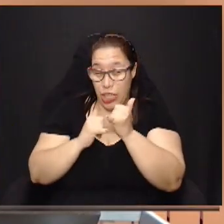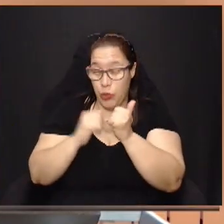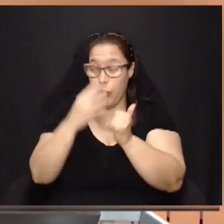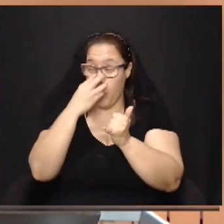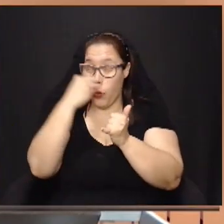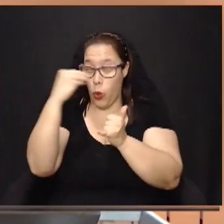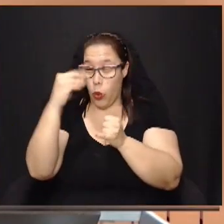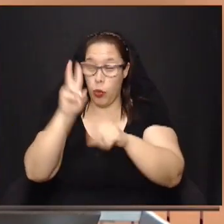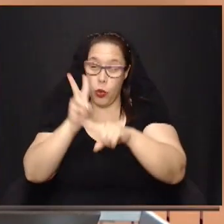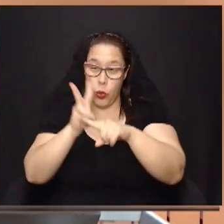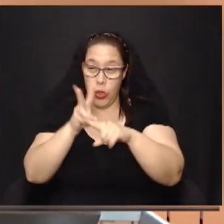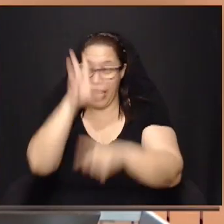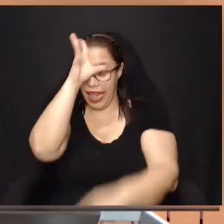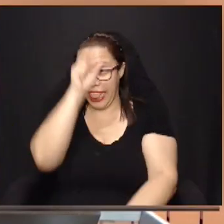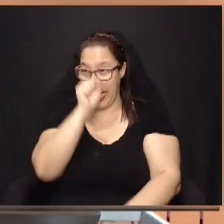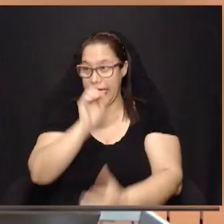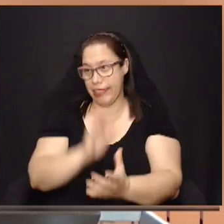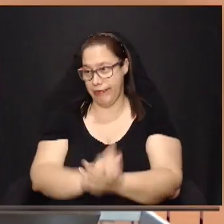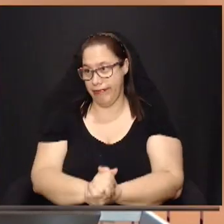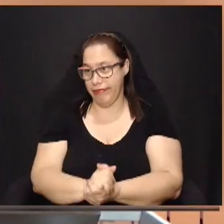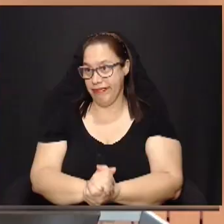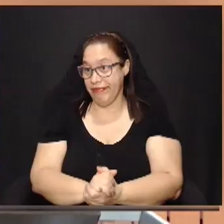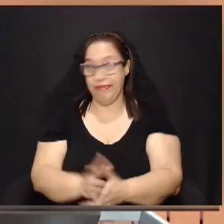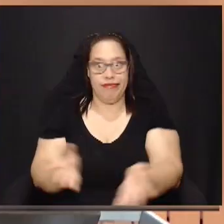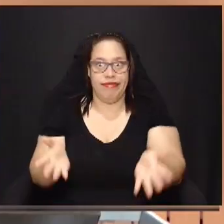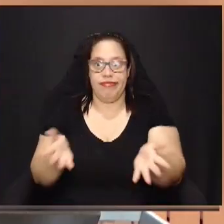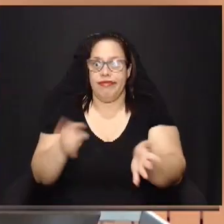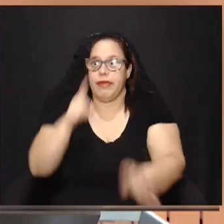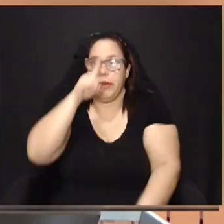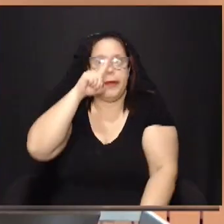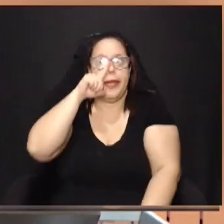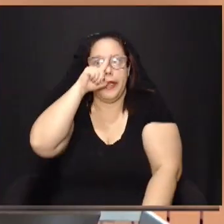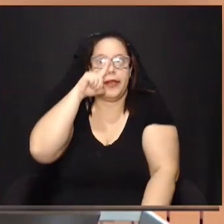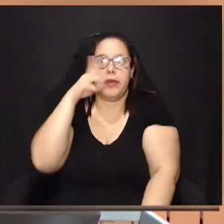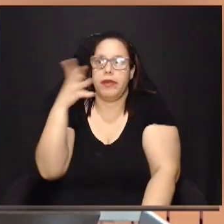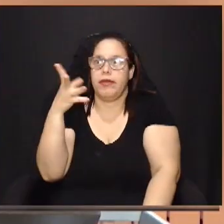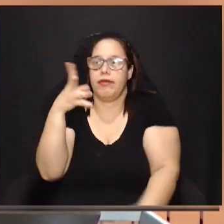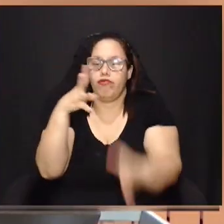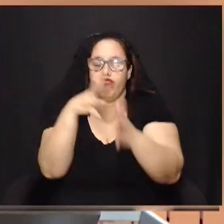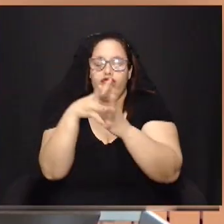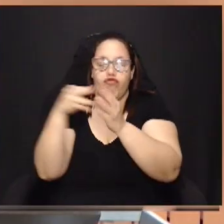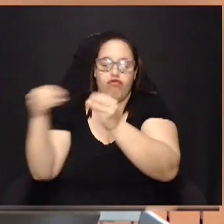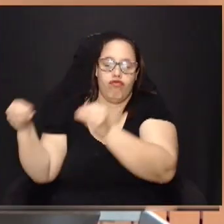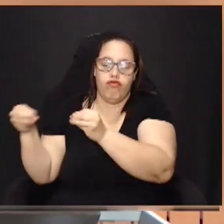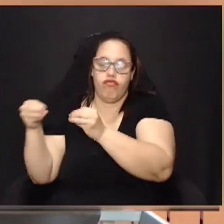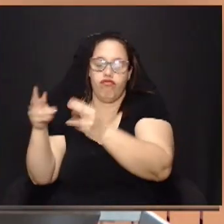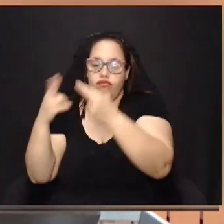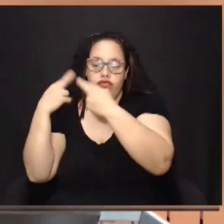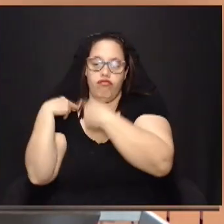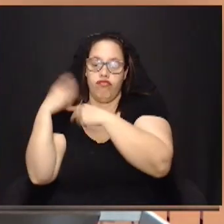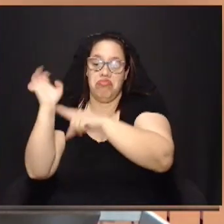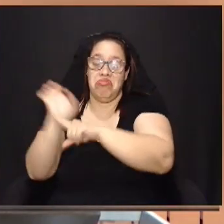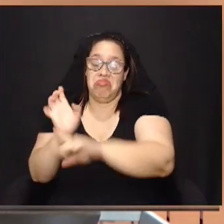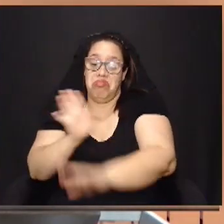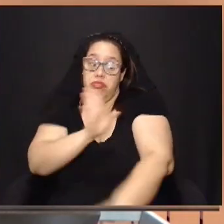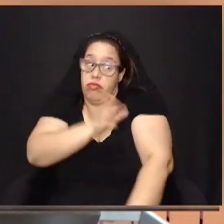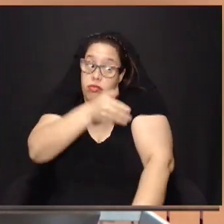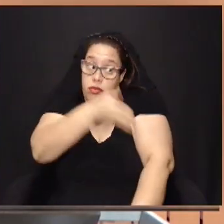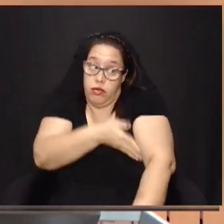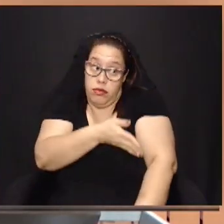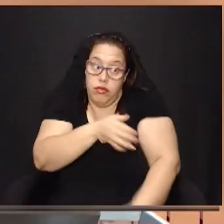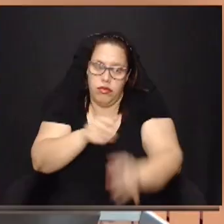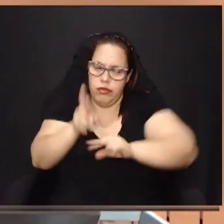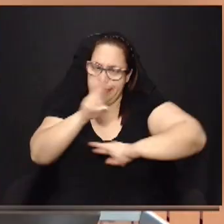mesma coisa que colocar ali, tirar a responsabilidade do Estado de fazer a